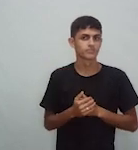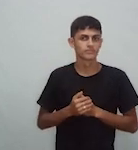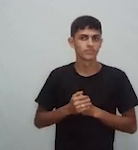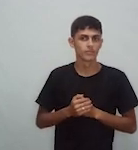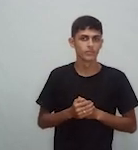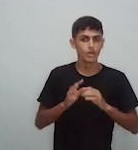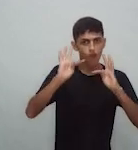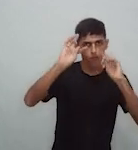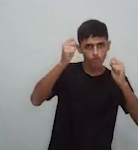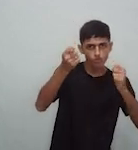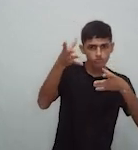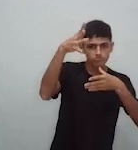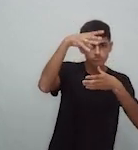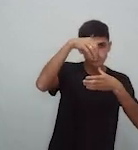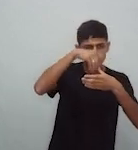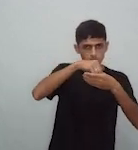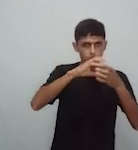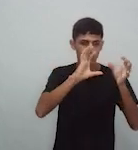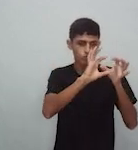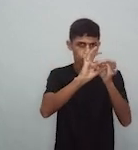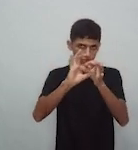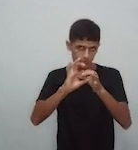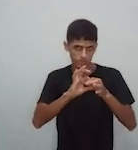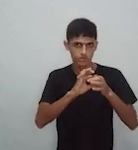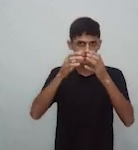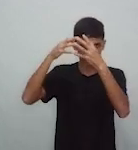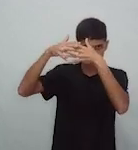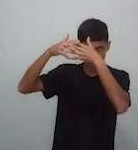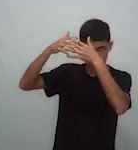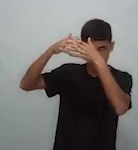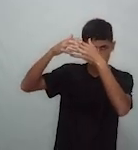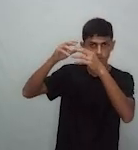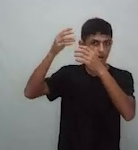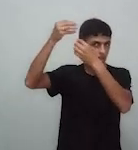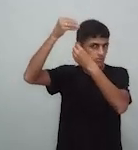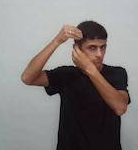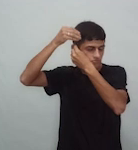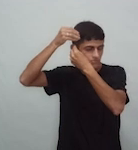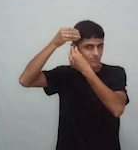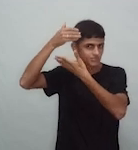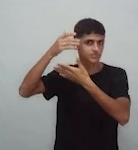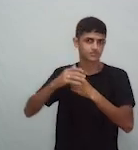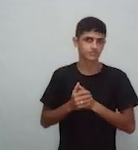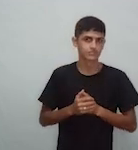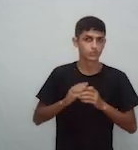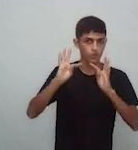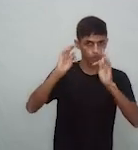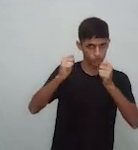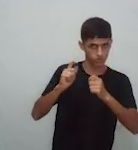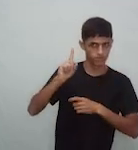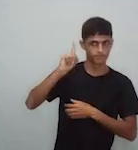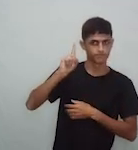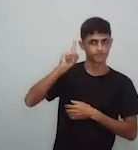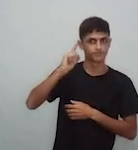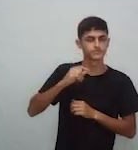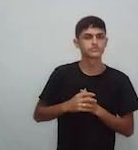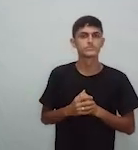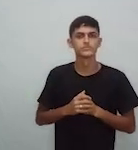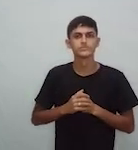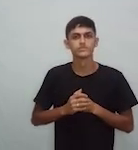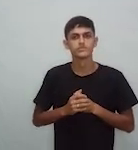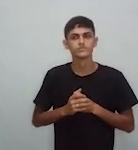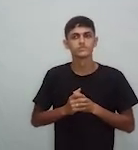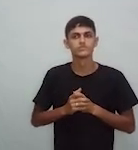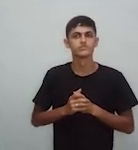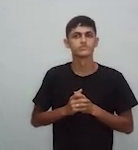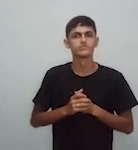nosso sistema, ou melhor, do nosso encéfalo. Então, são todas essas partes aqui que compõem o nosso encéfalo e que cada uma